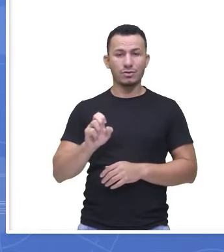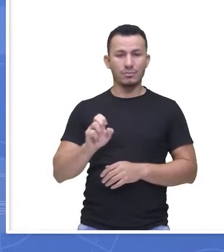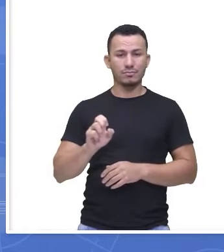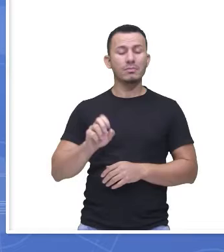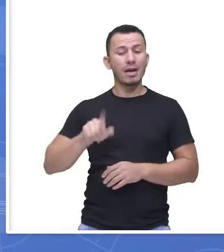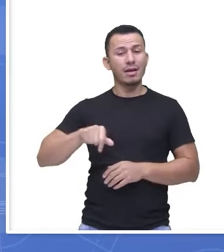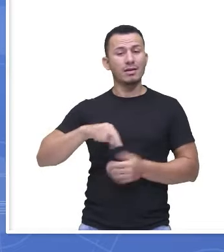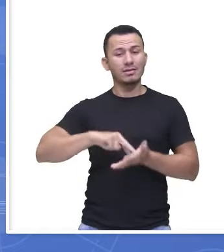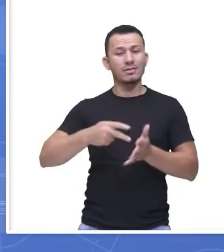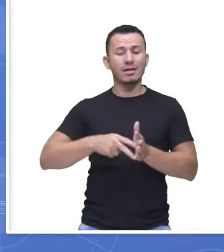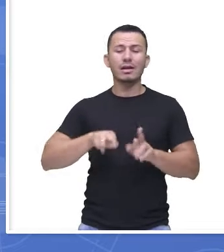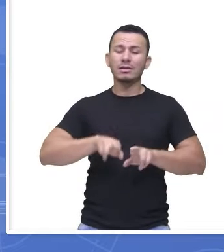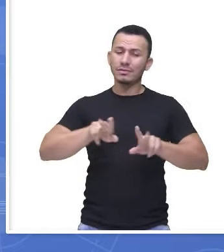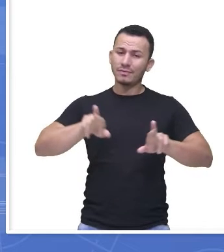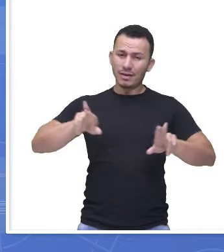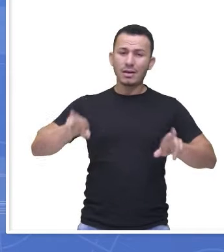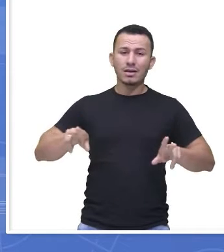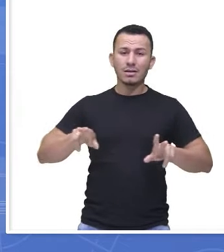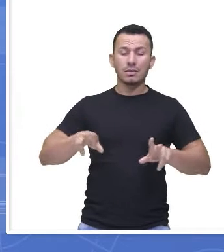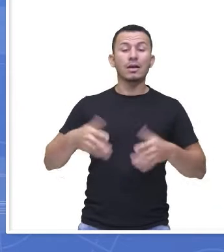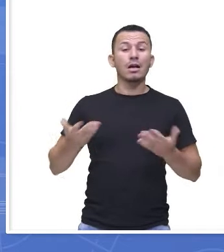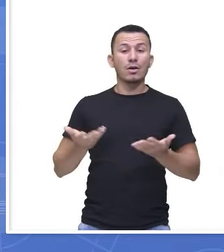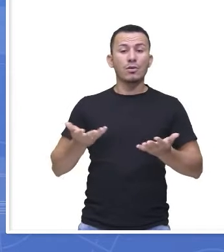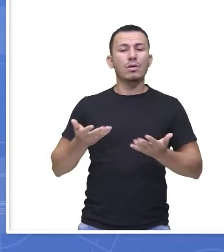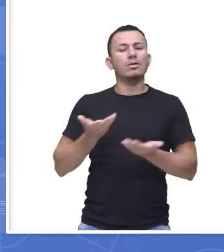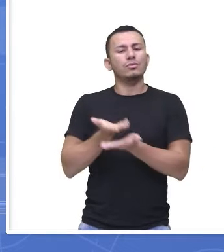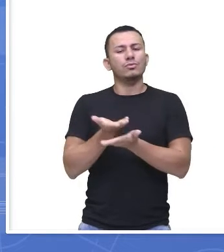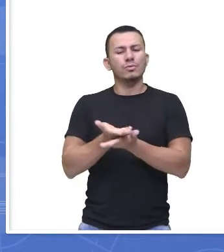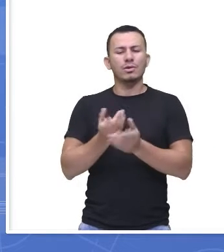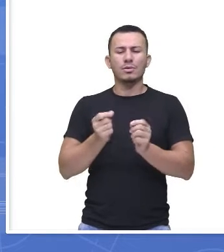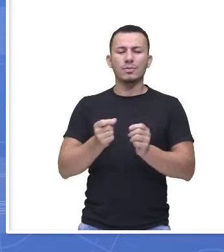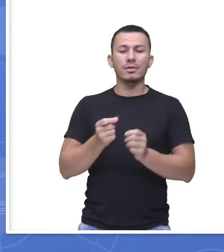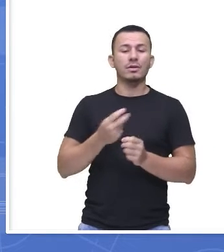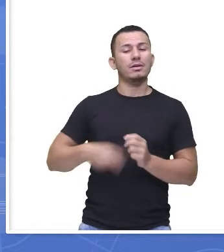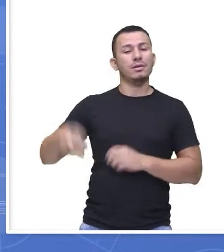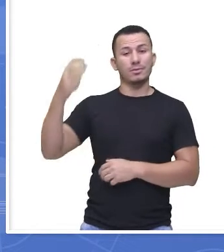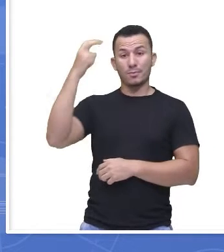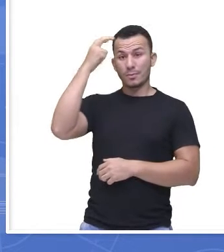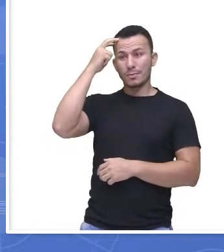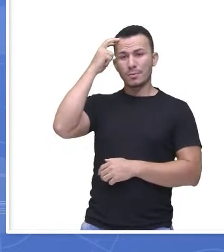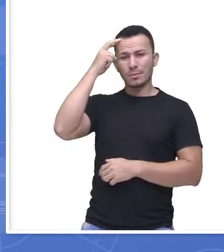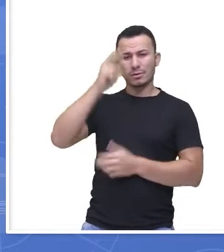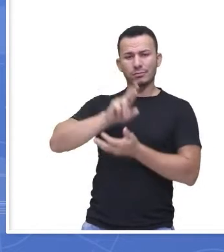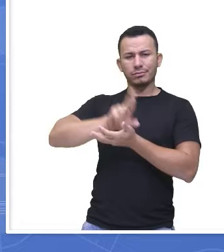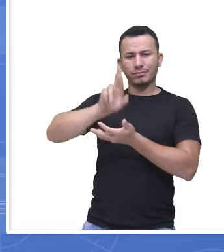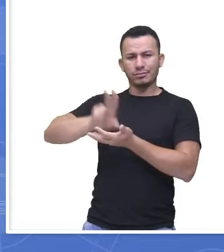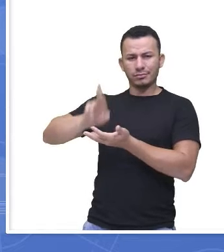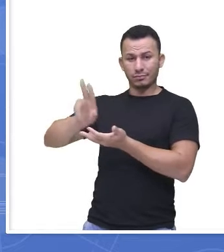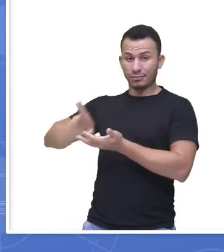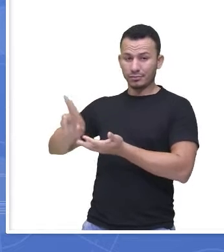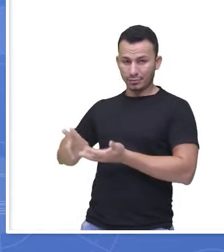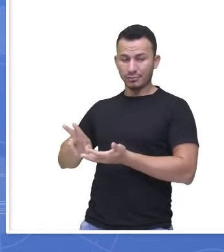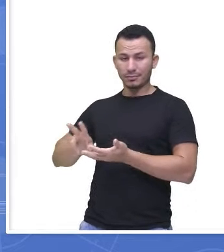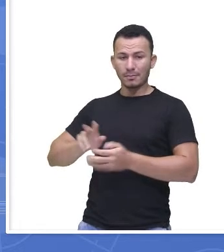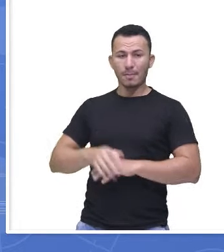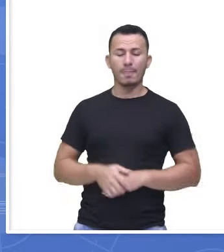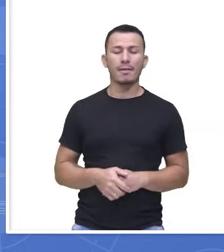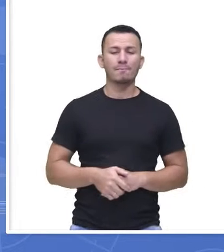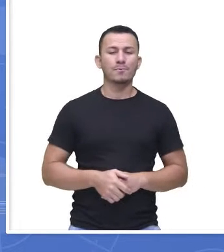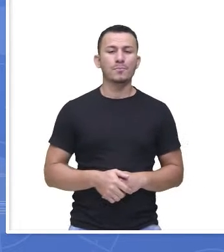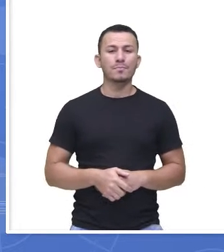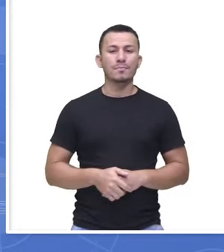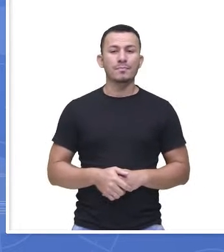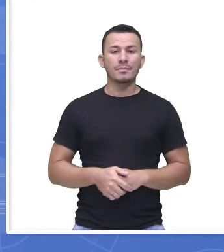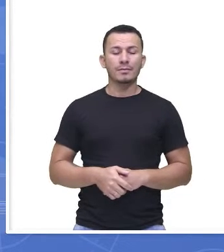né? Então, o que é a diversidade cultural? Certo? Diversidade cultural, entende-se